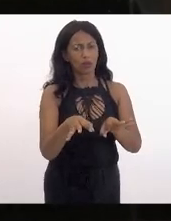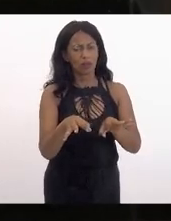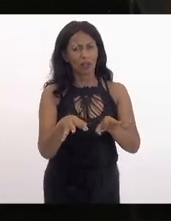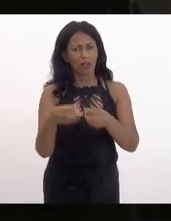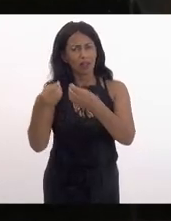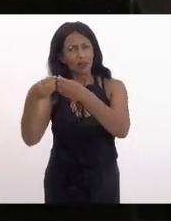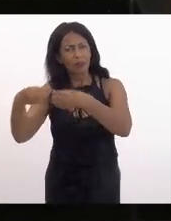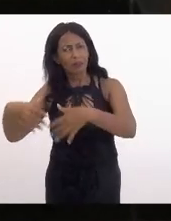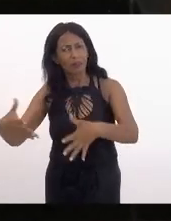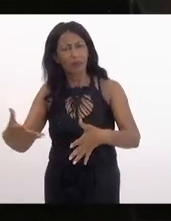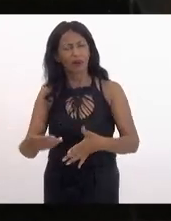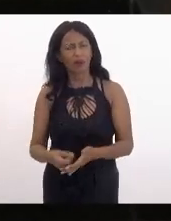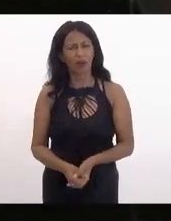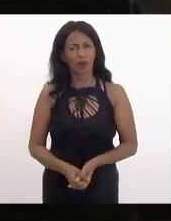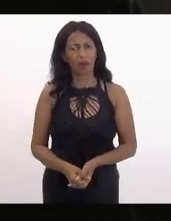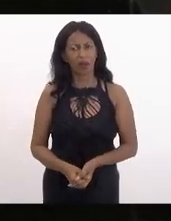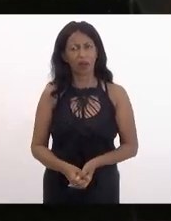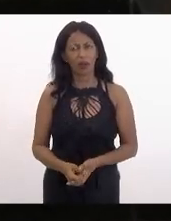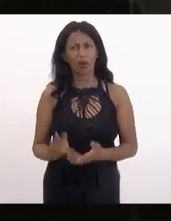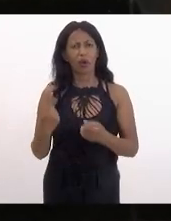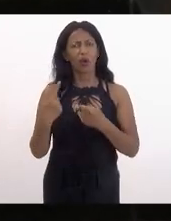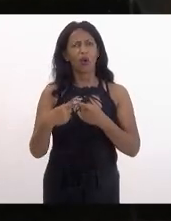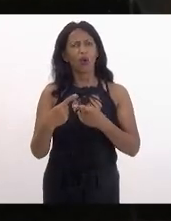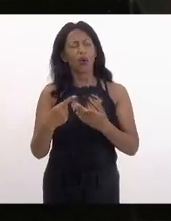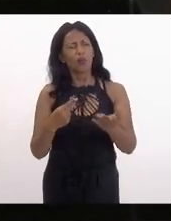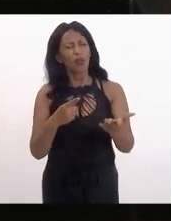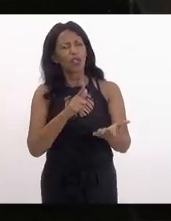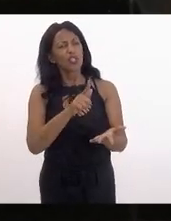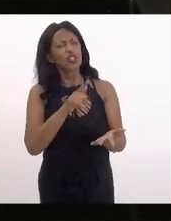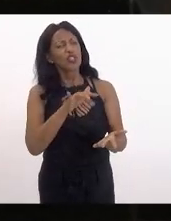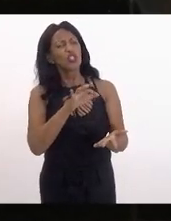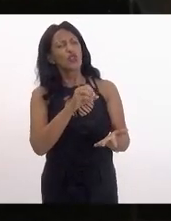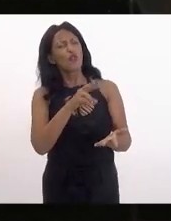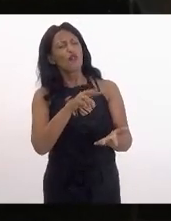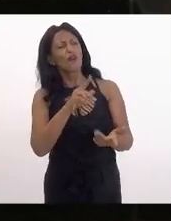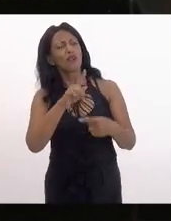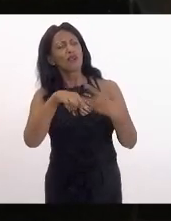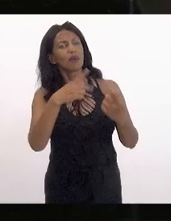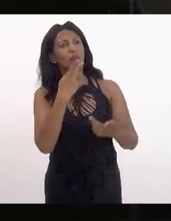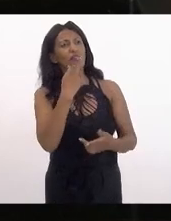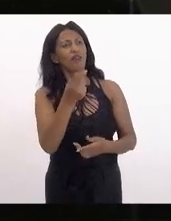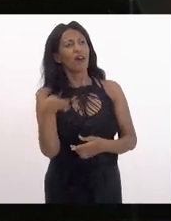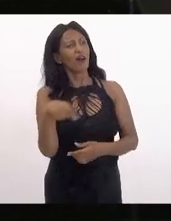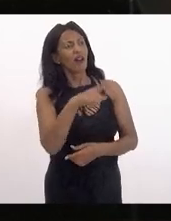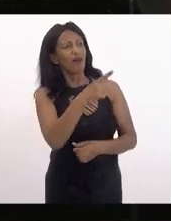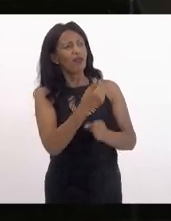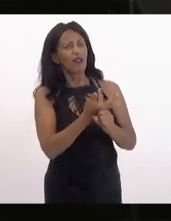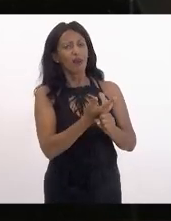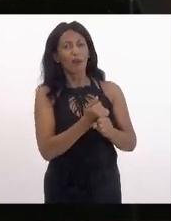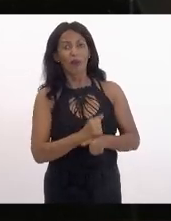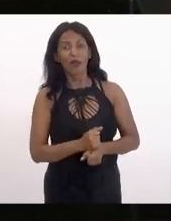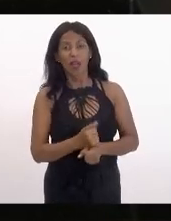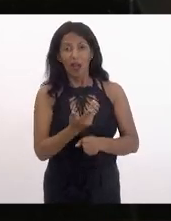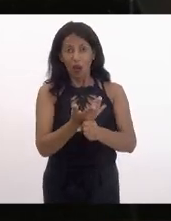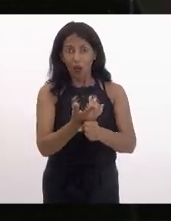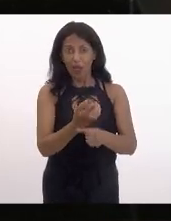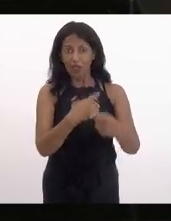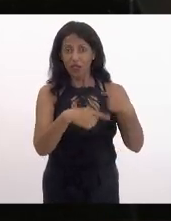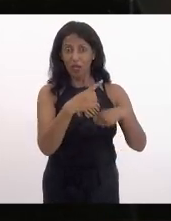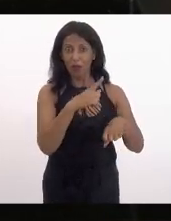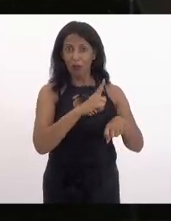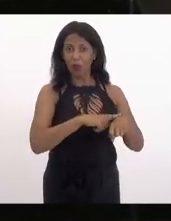querem seguir porque não pude um veículo isso o Giovani de dizer não vai lá para o ad-aware se há pouco tempo